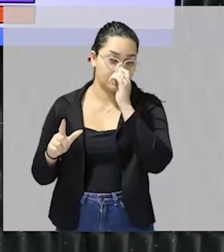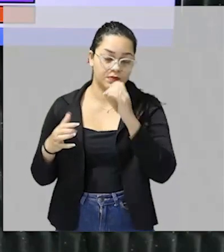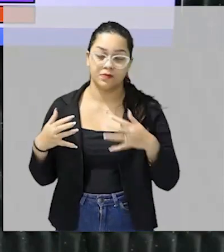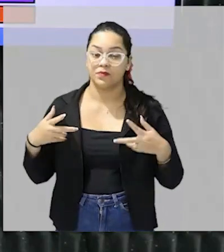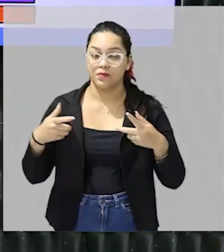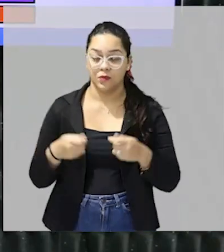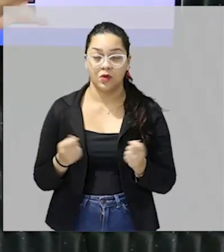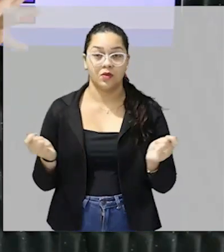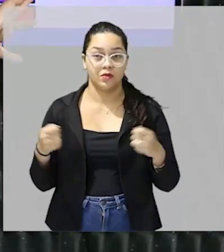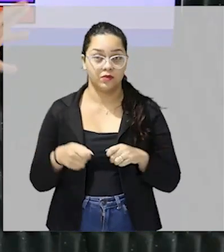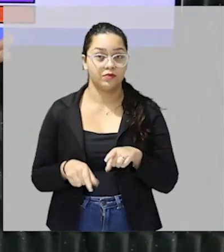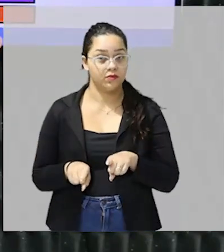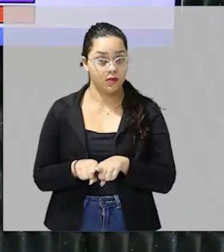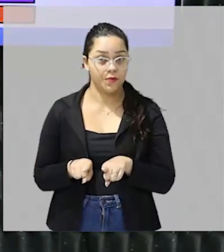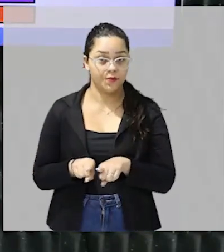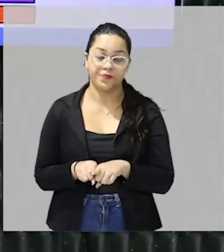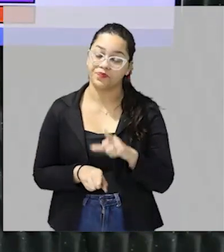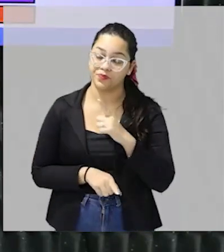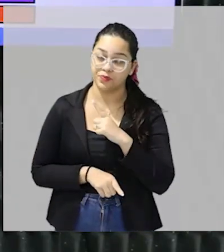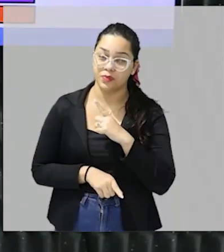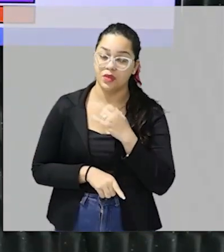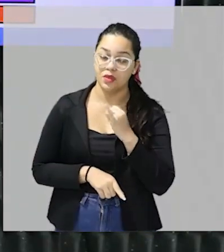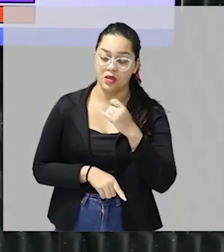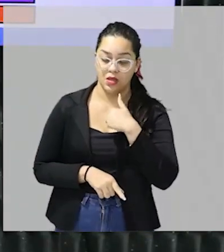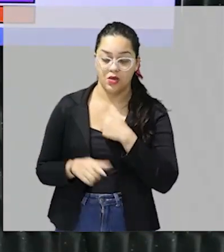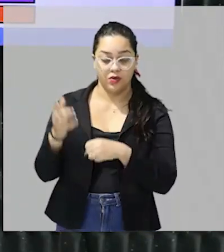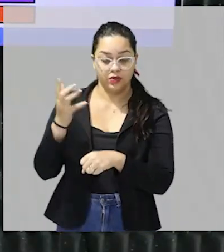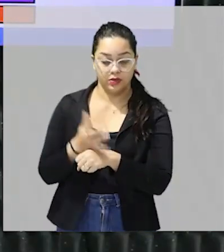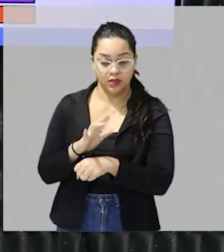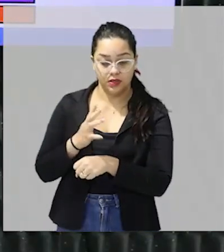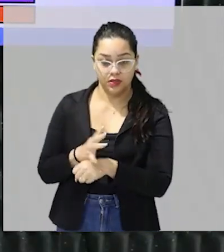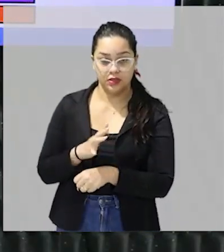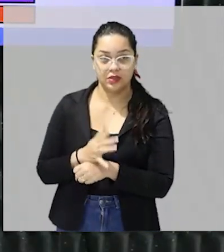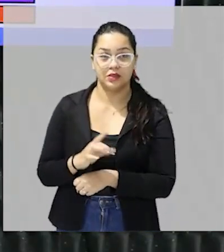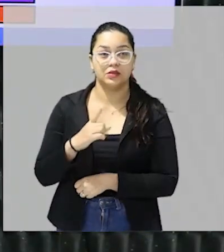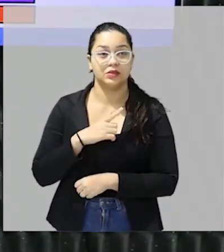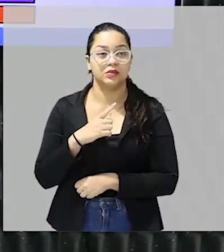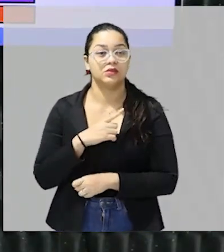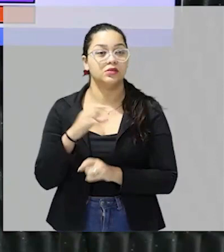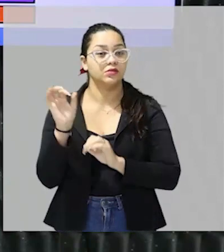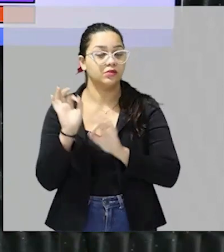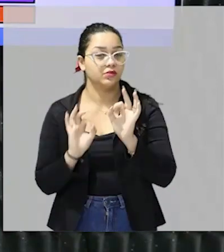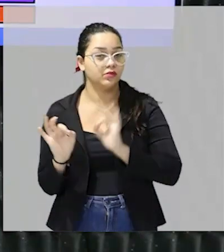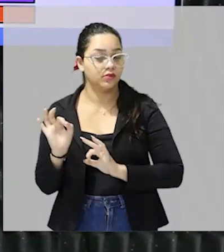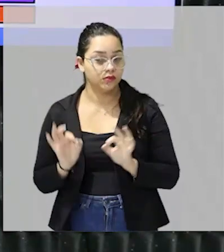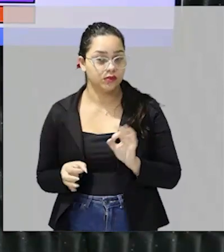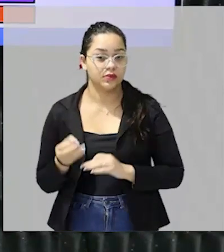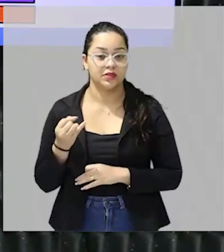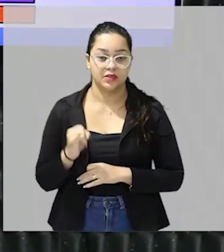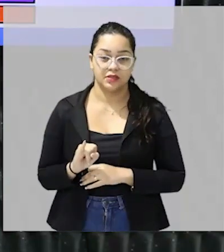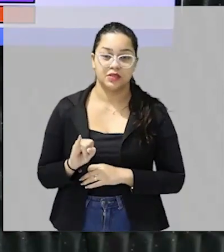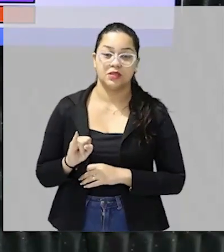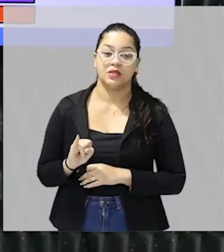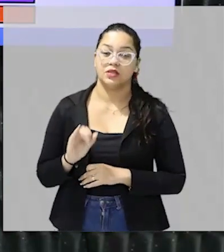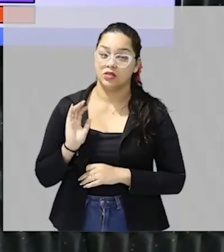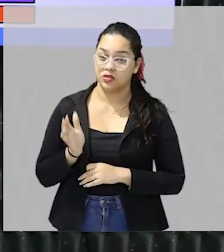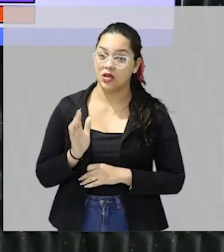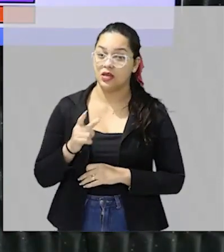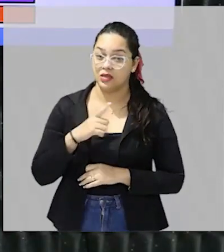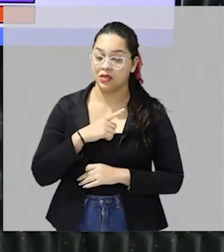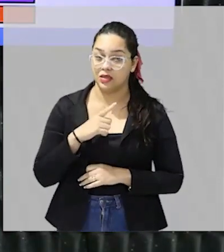essas capacidades aqui, ó, se eu treinar, se eu tiver um planejamento, se é algo muito bem